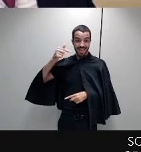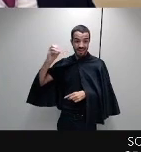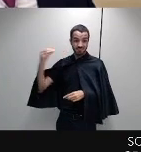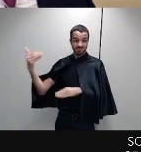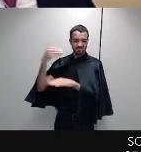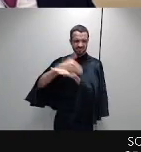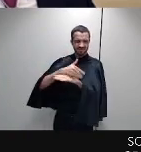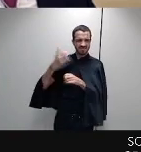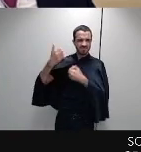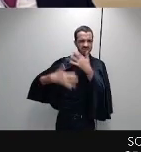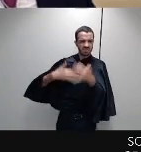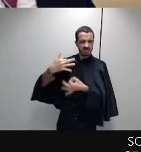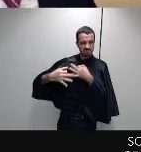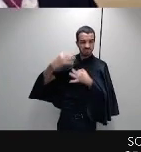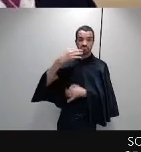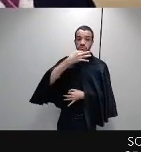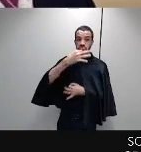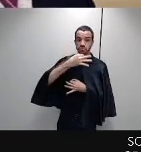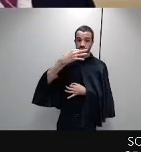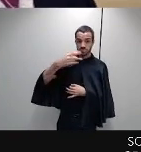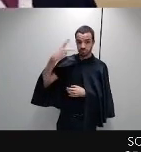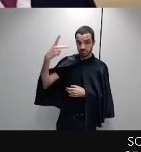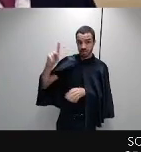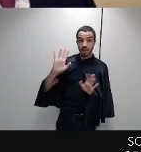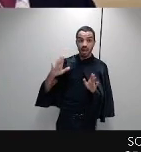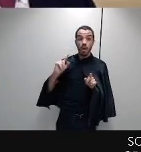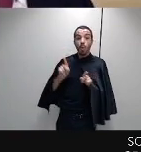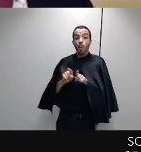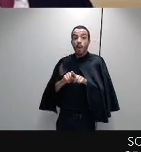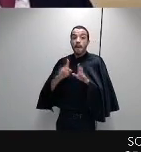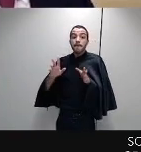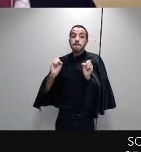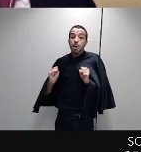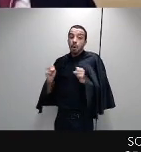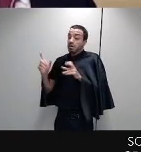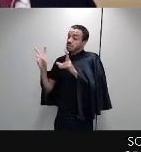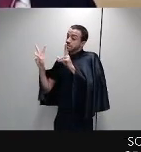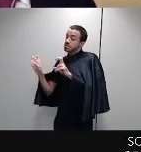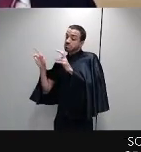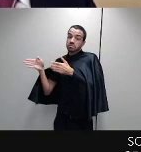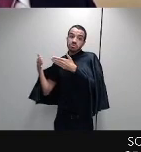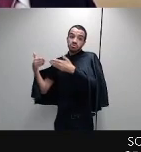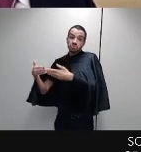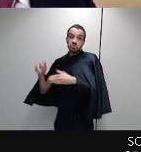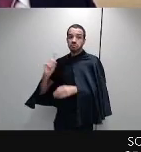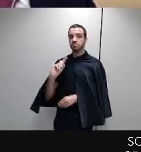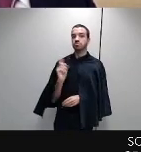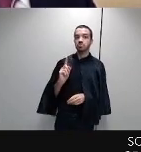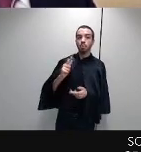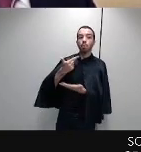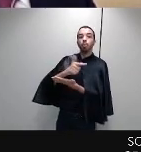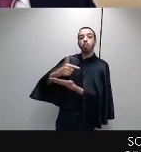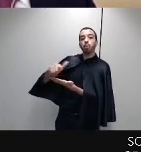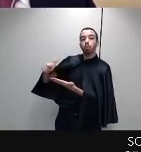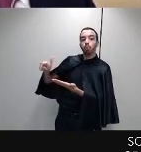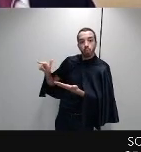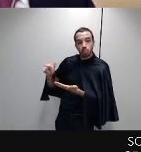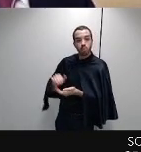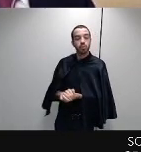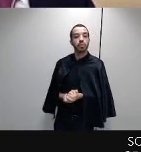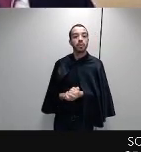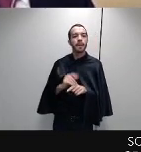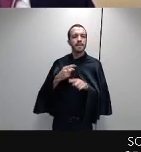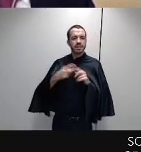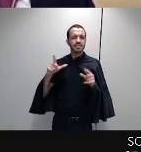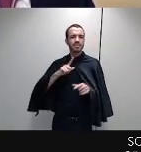posicionamento ainda que não exatamente sobre a mesma situação mas é tratando dessa questão da garantia do lá na segunda turma